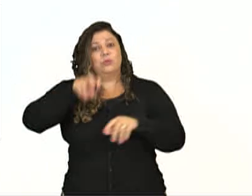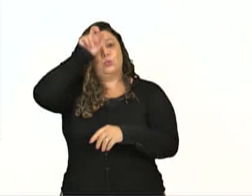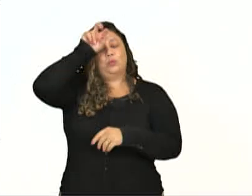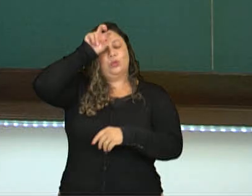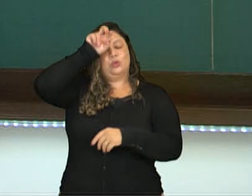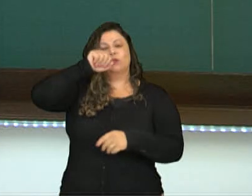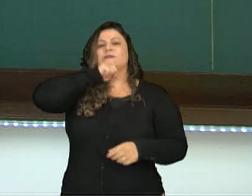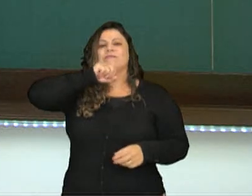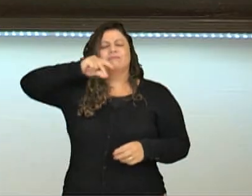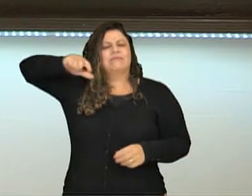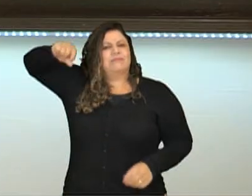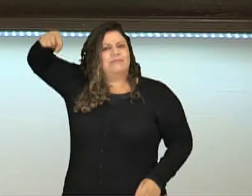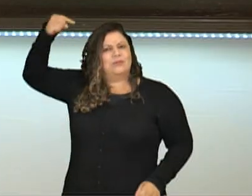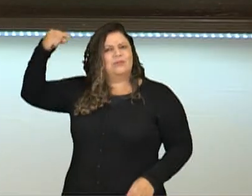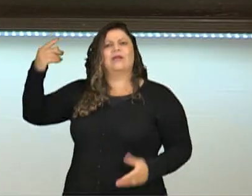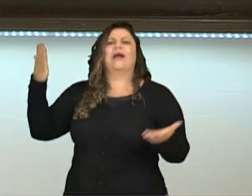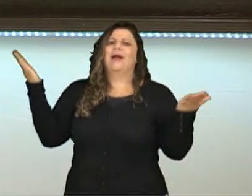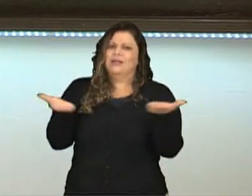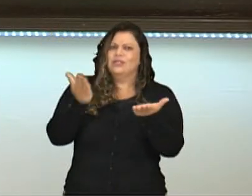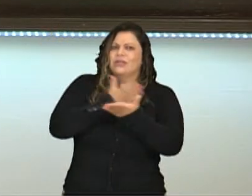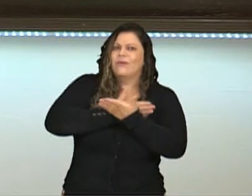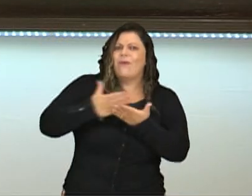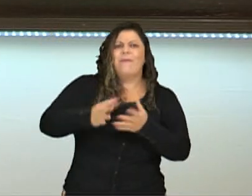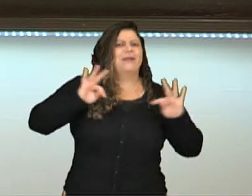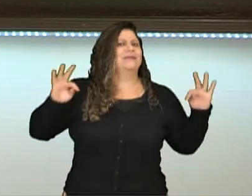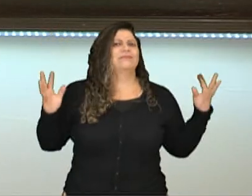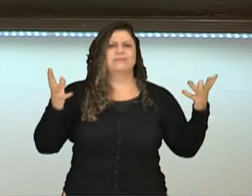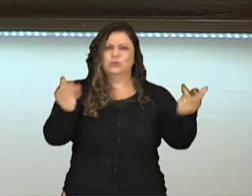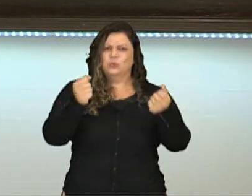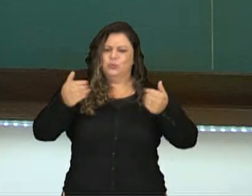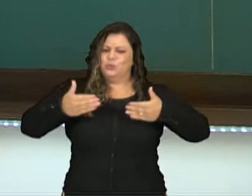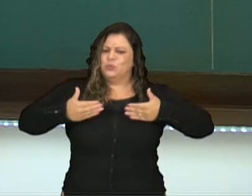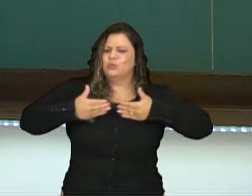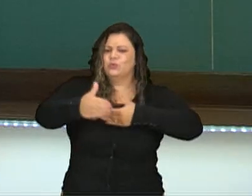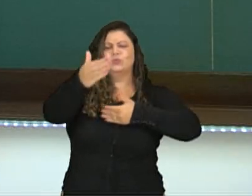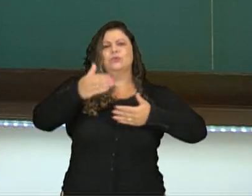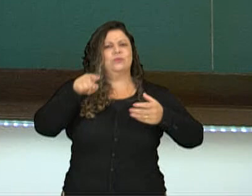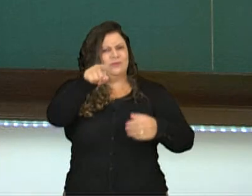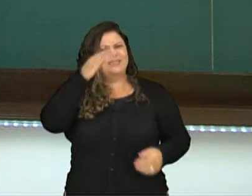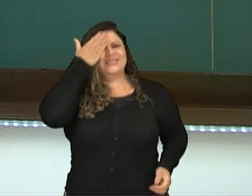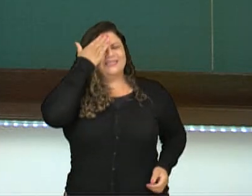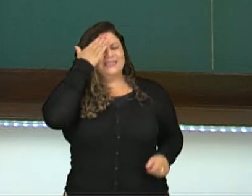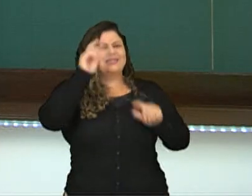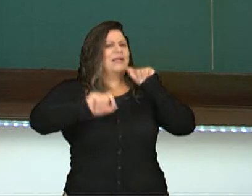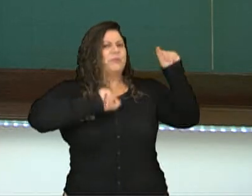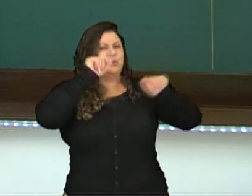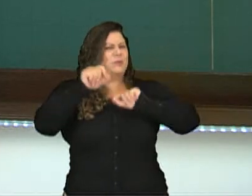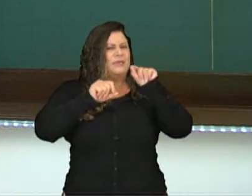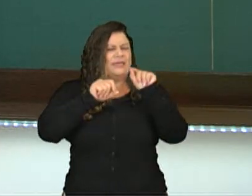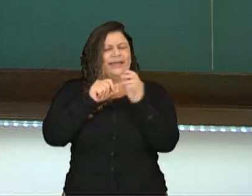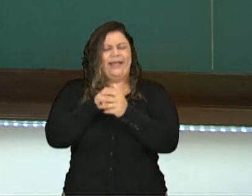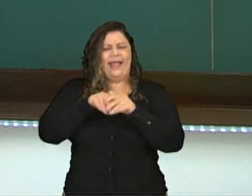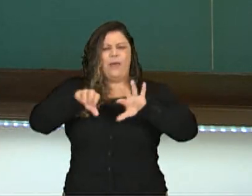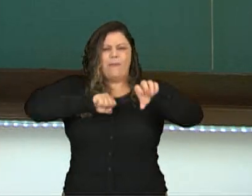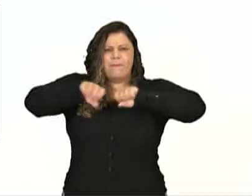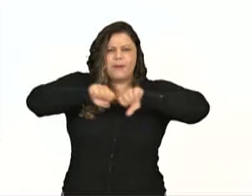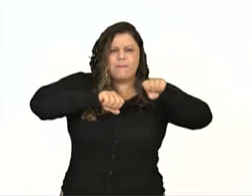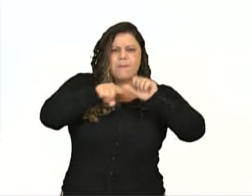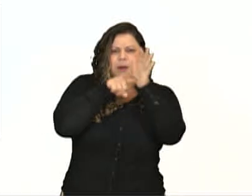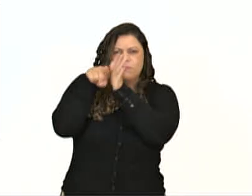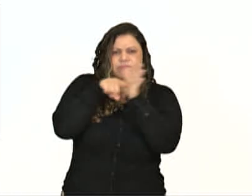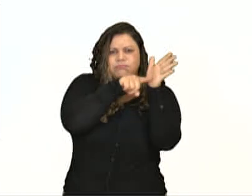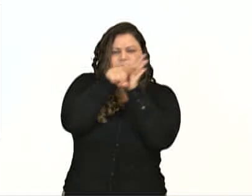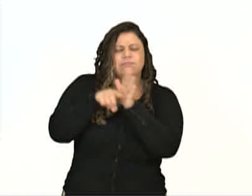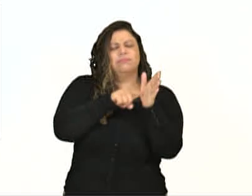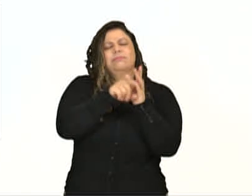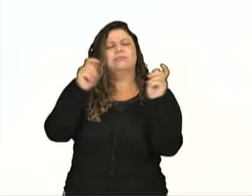uma voadora. Como assim, professor? Com tudo. Você saberia dizer o que é uma descoberta arqueológica? Essa